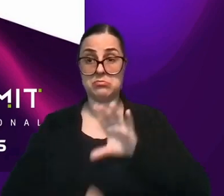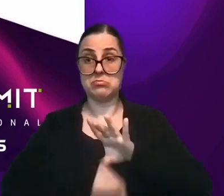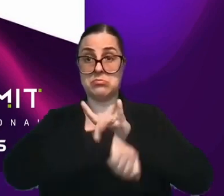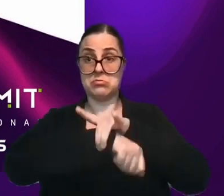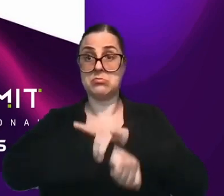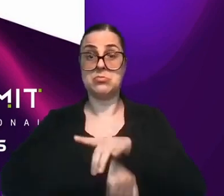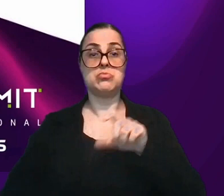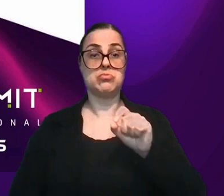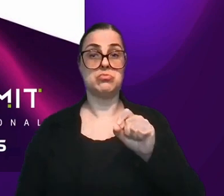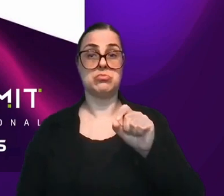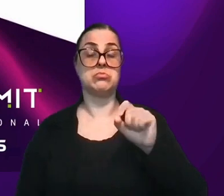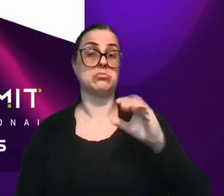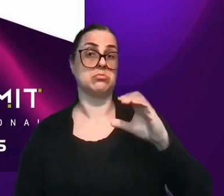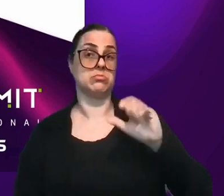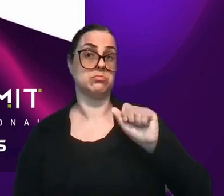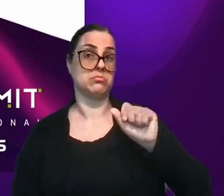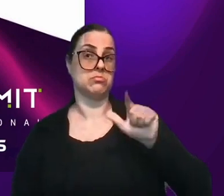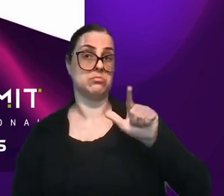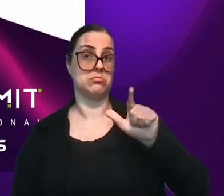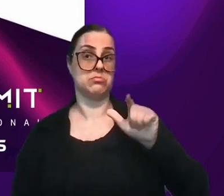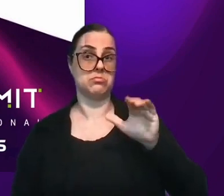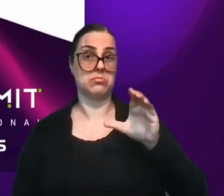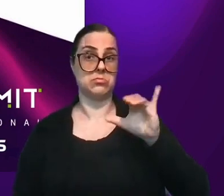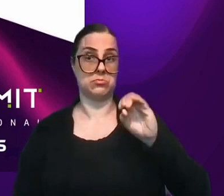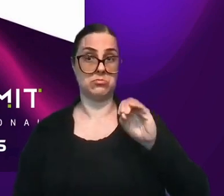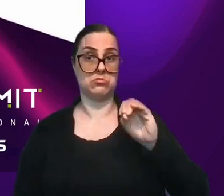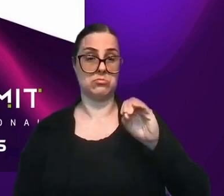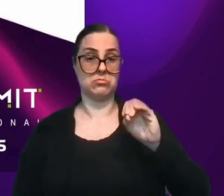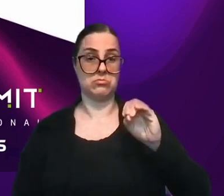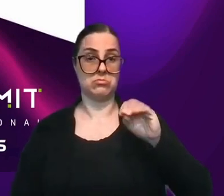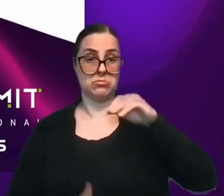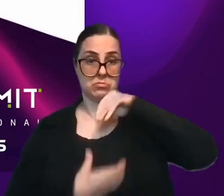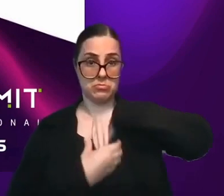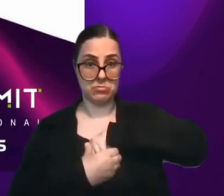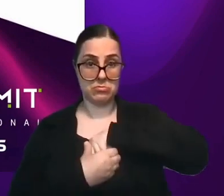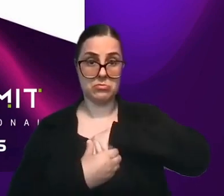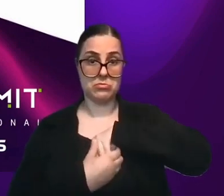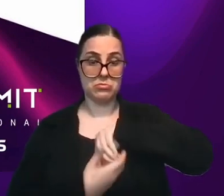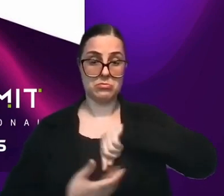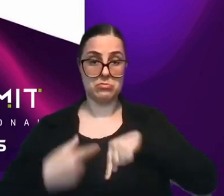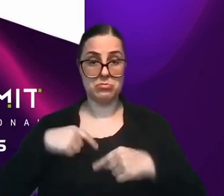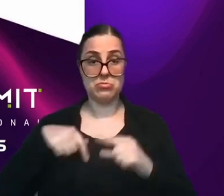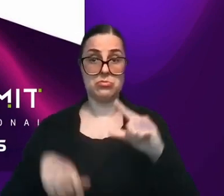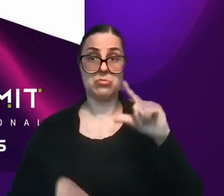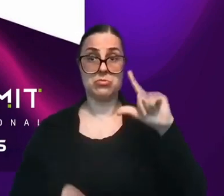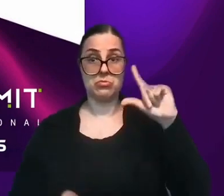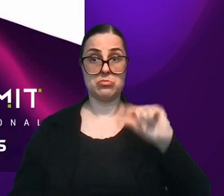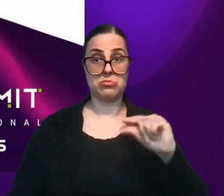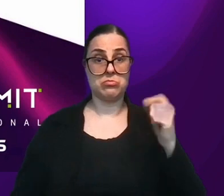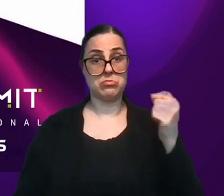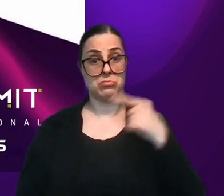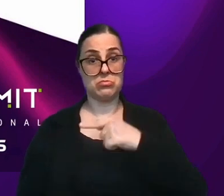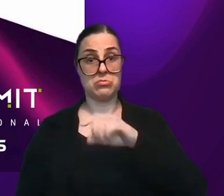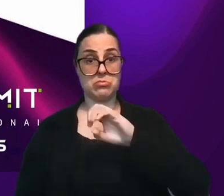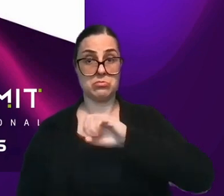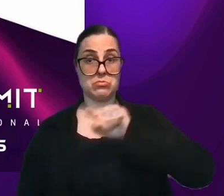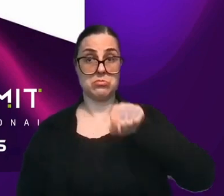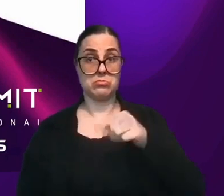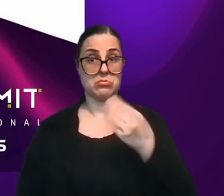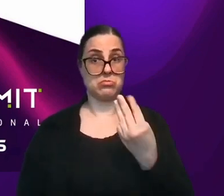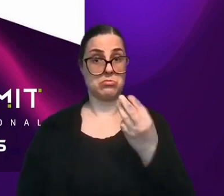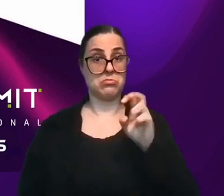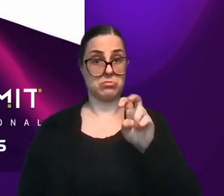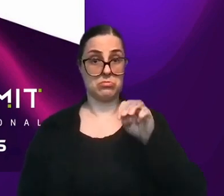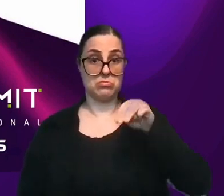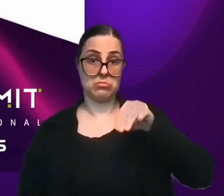tratado dessa forma dentro do sistema em torno de abaixo de 0,35 milimol por litro de sangue tratado. Então, isso aqui permite uma